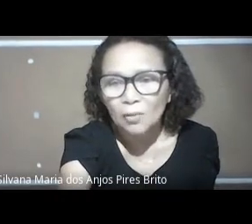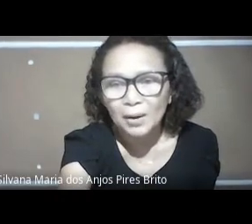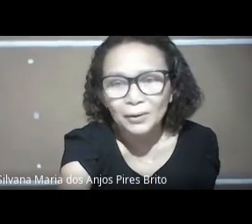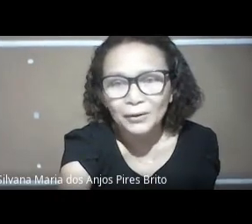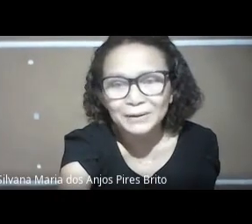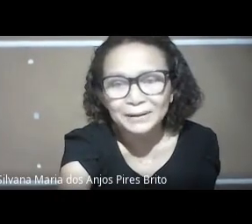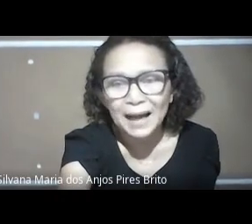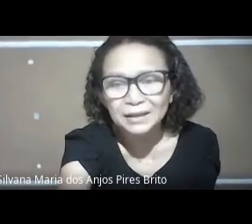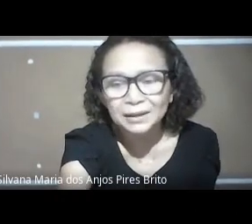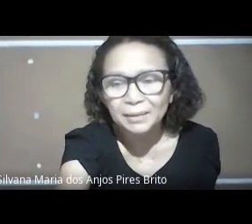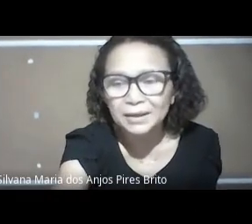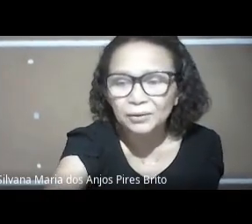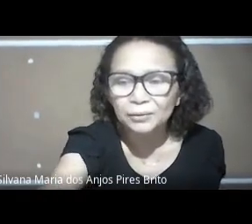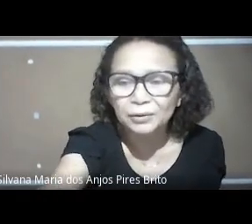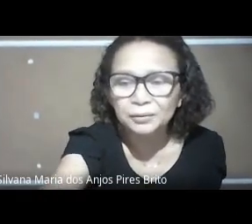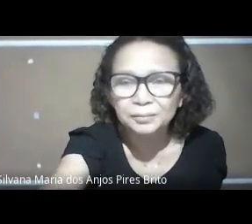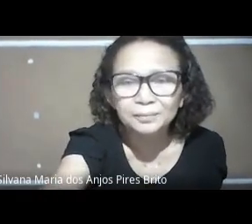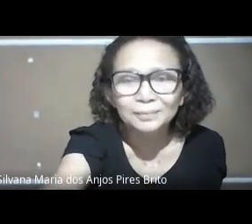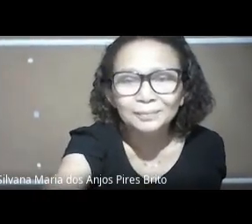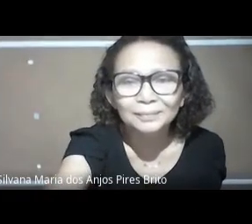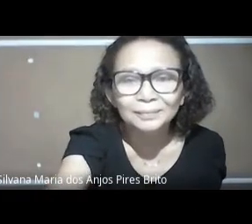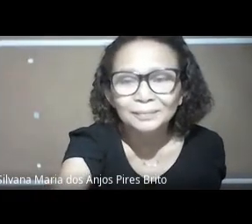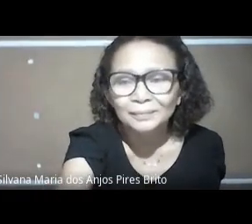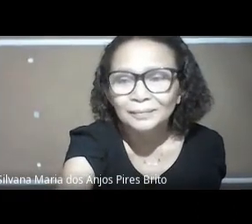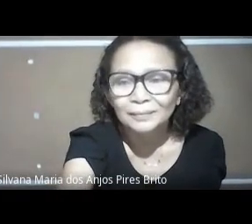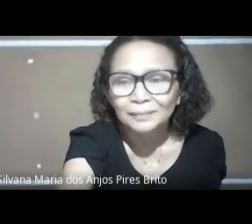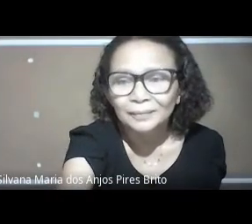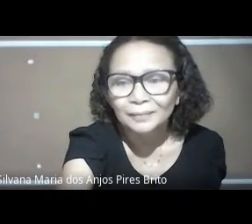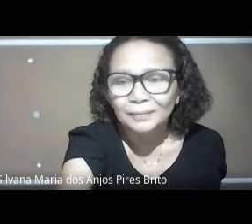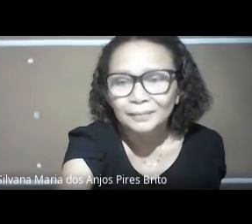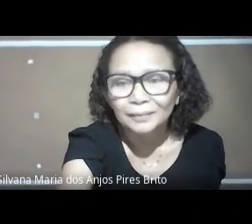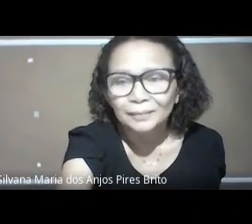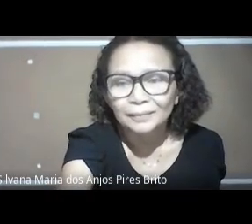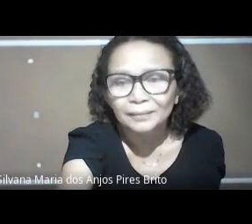Tudo Alguma bem. curiosidade em mais algum?